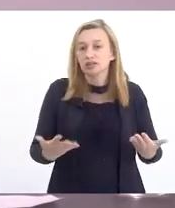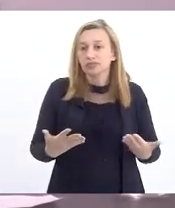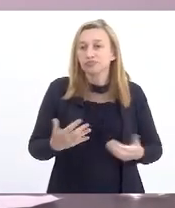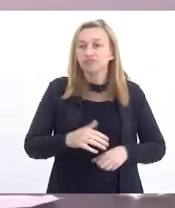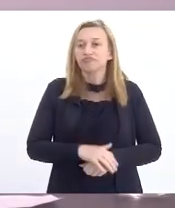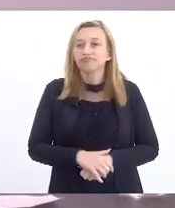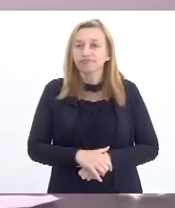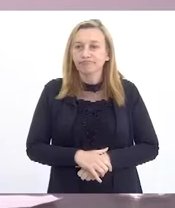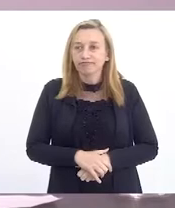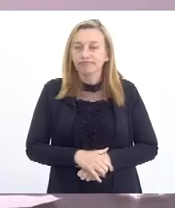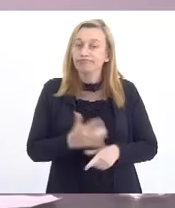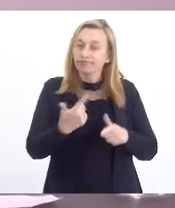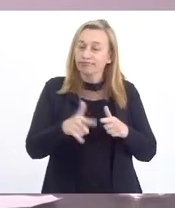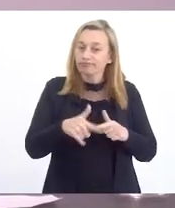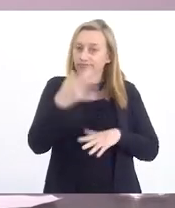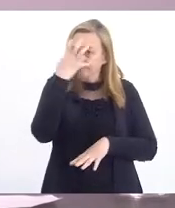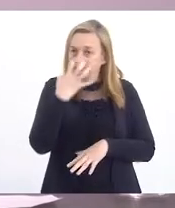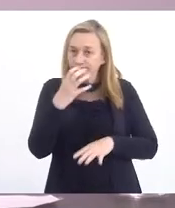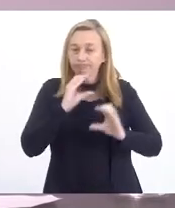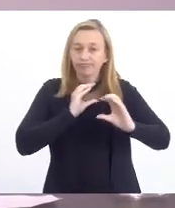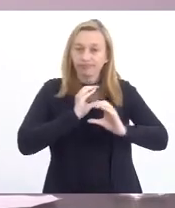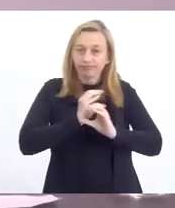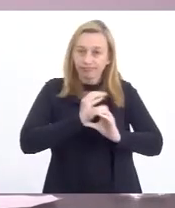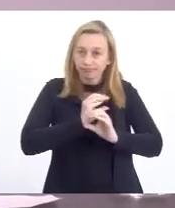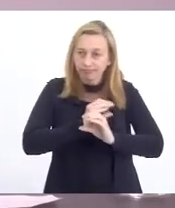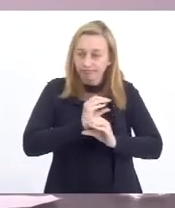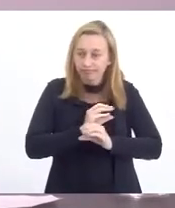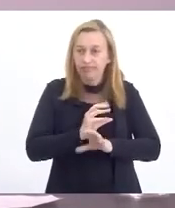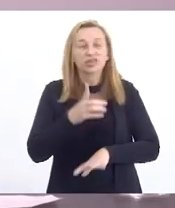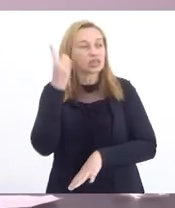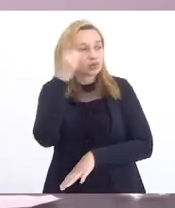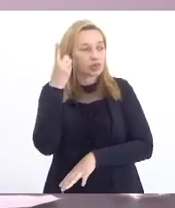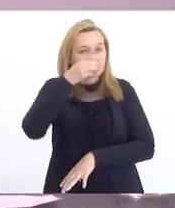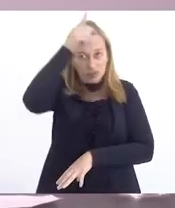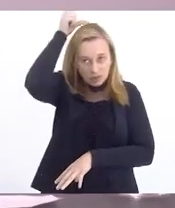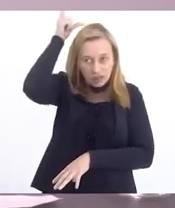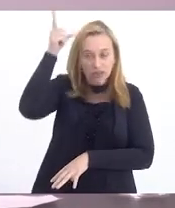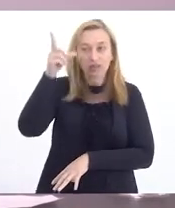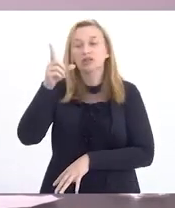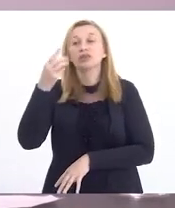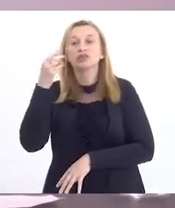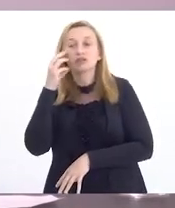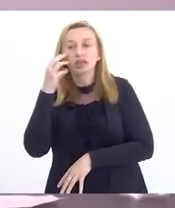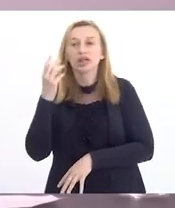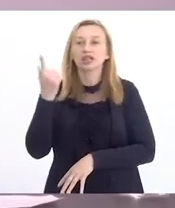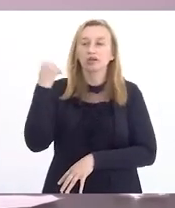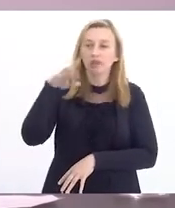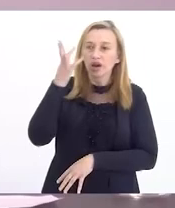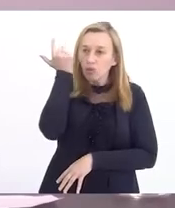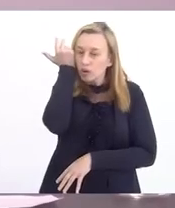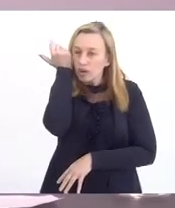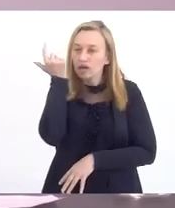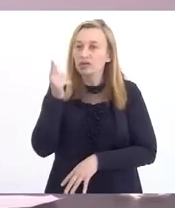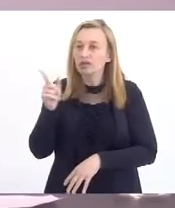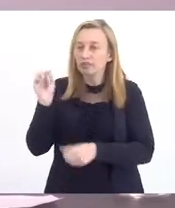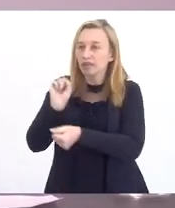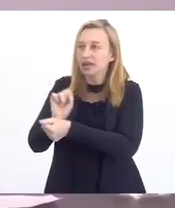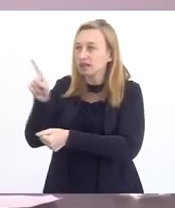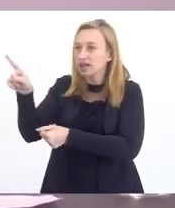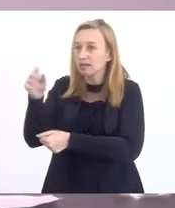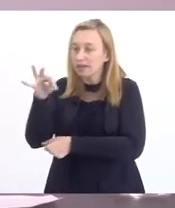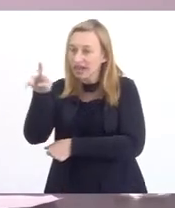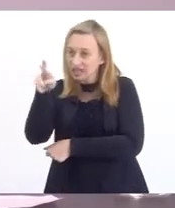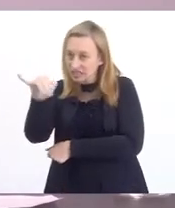um problema sério de comunicação. Tanto o deputado Valdec como o deputado Eliomar Coelho, que está retido lá em